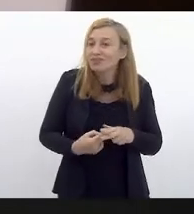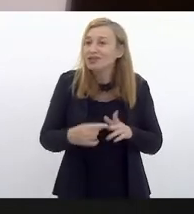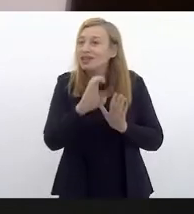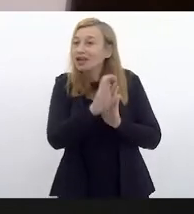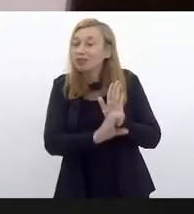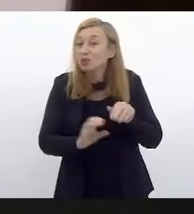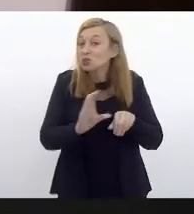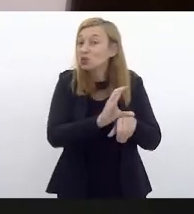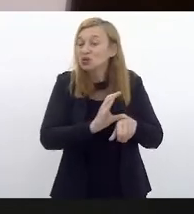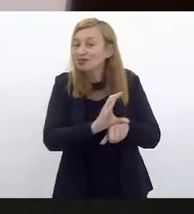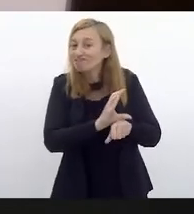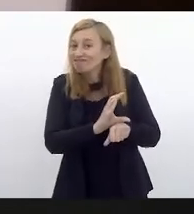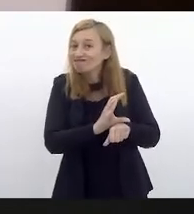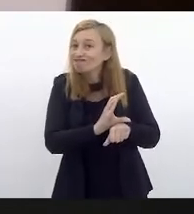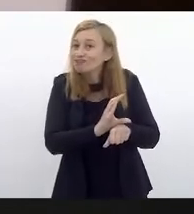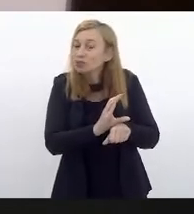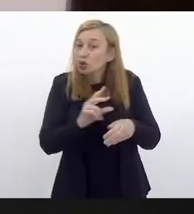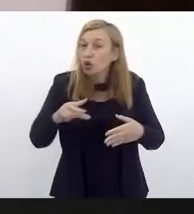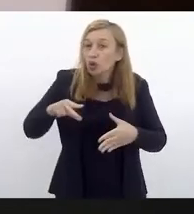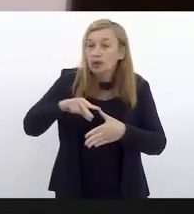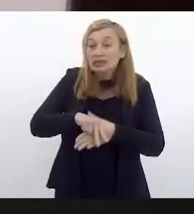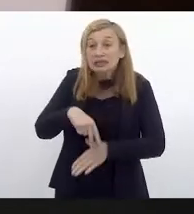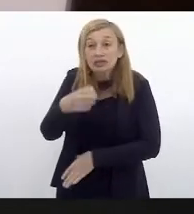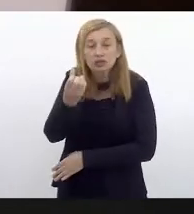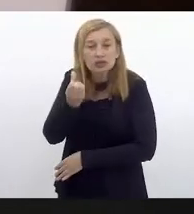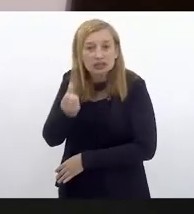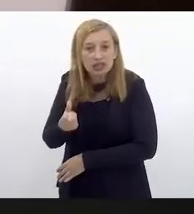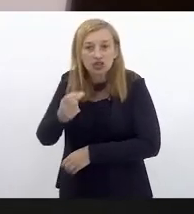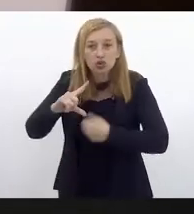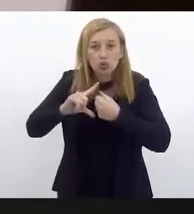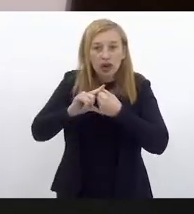constitucional. O inciso 6º do